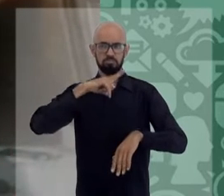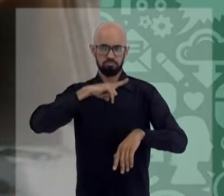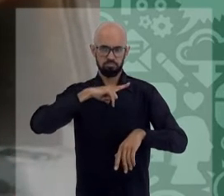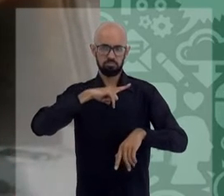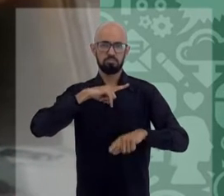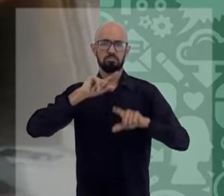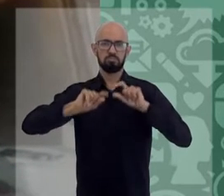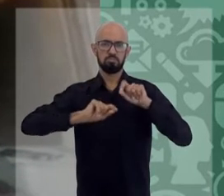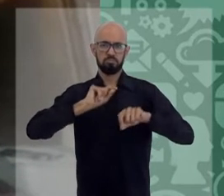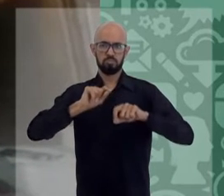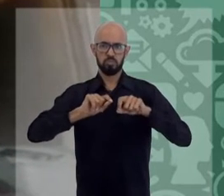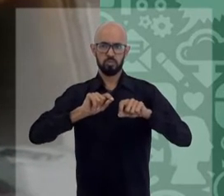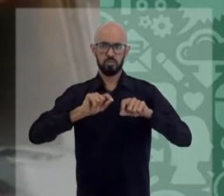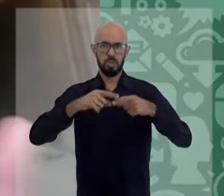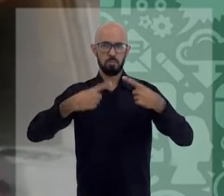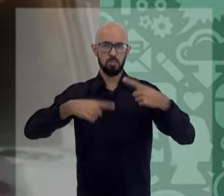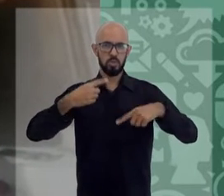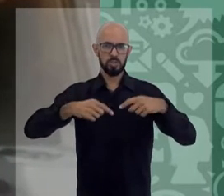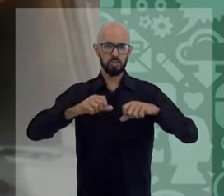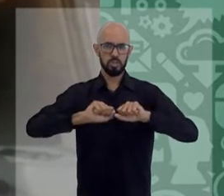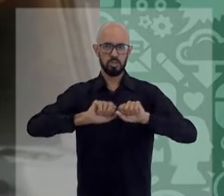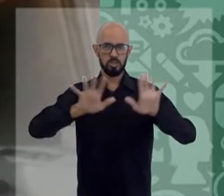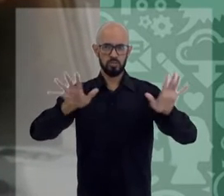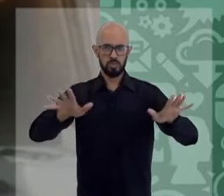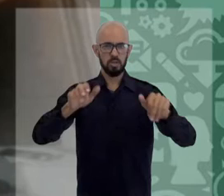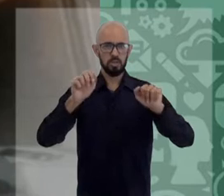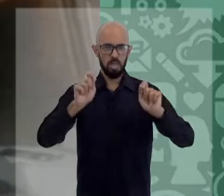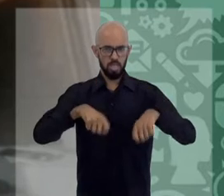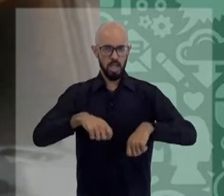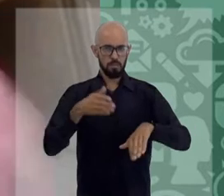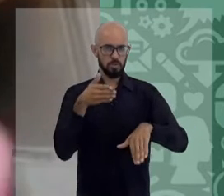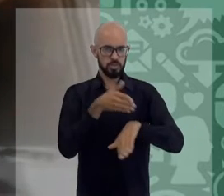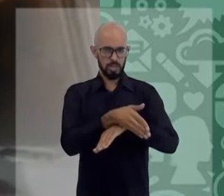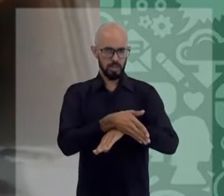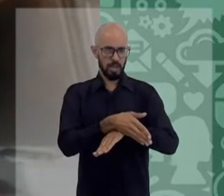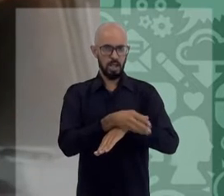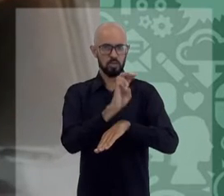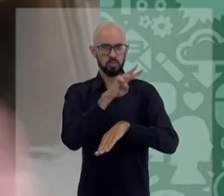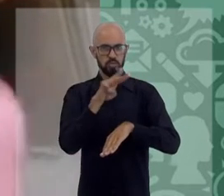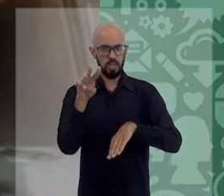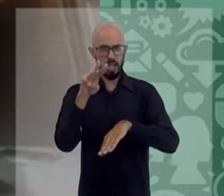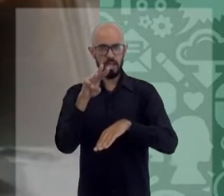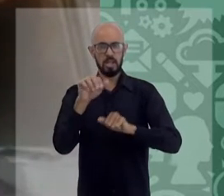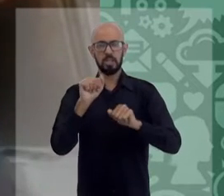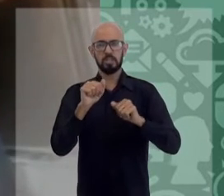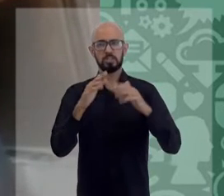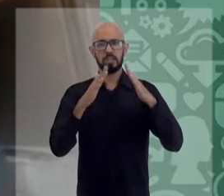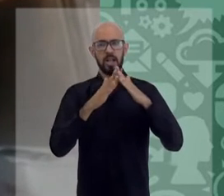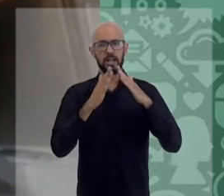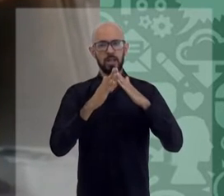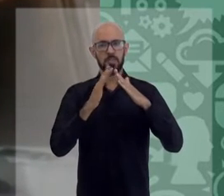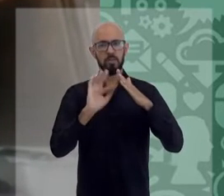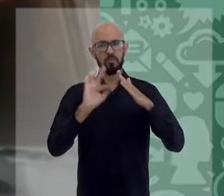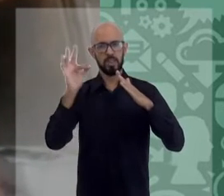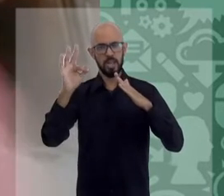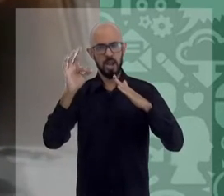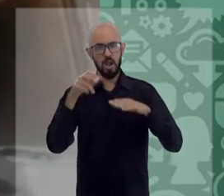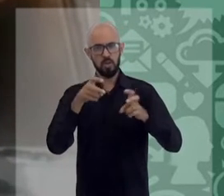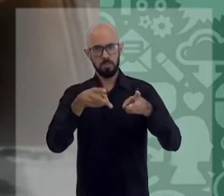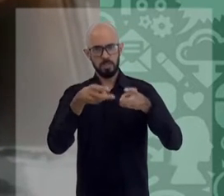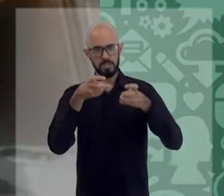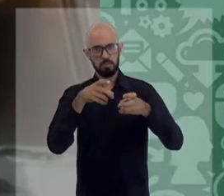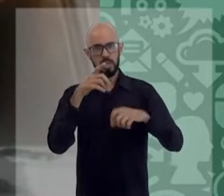capitais, têm políticas de transparência. Você pode entrar no site da Câmara Federal e se informar sobre